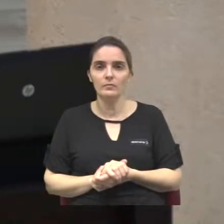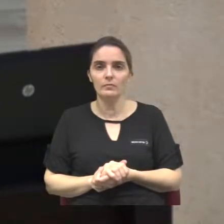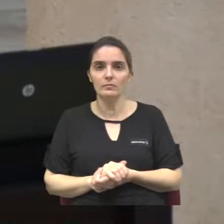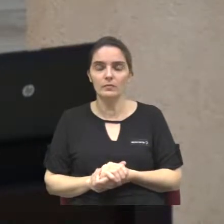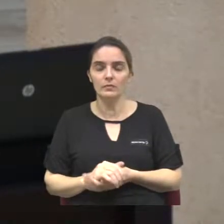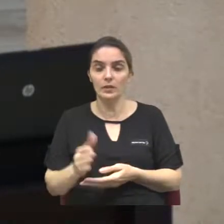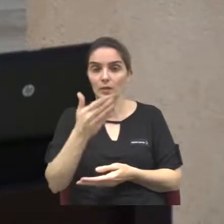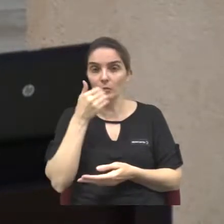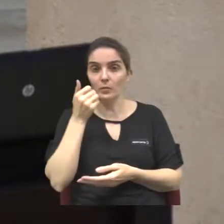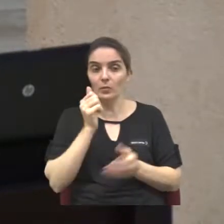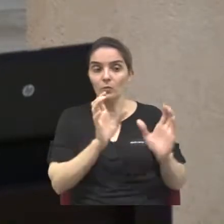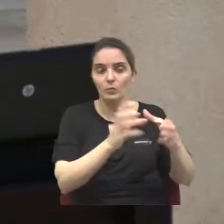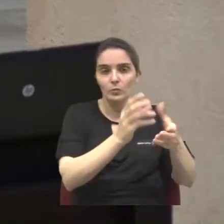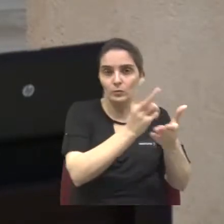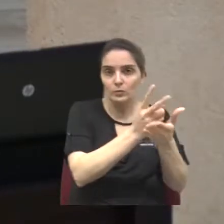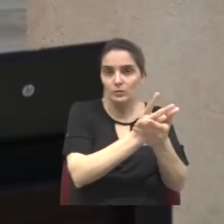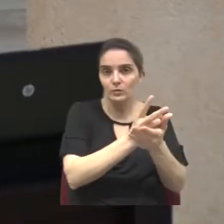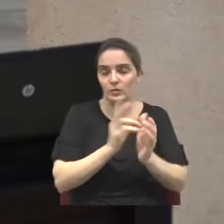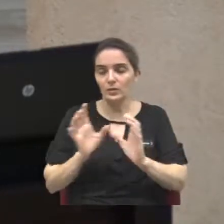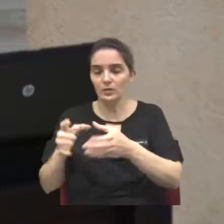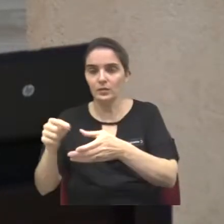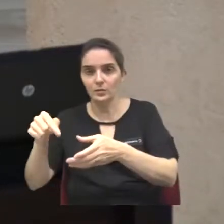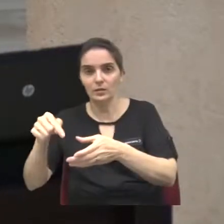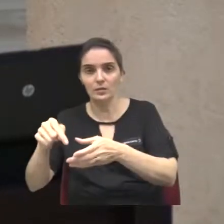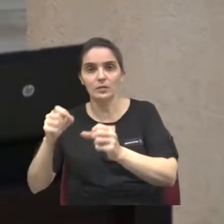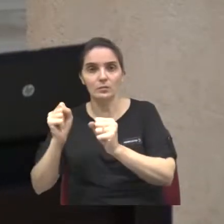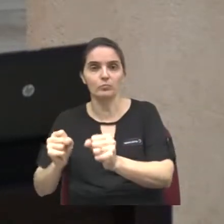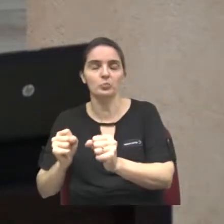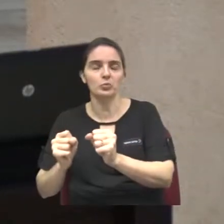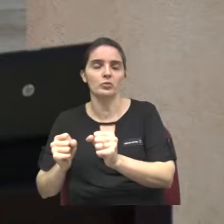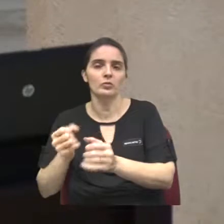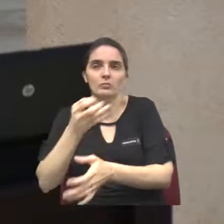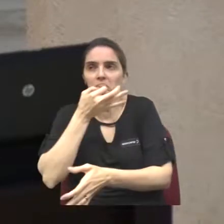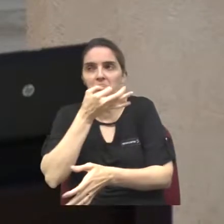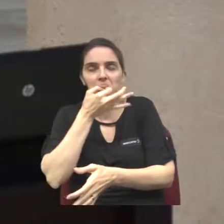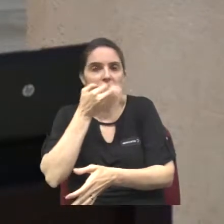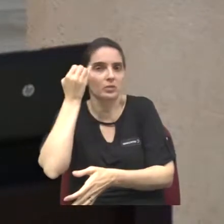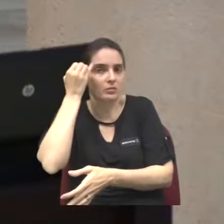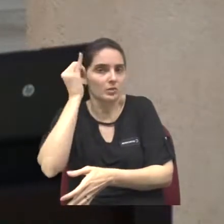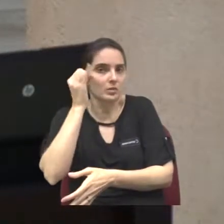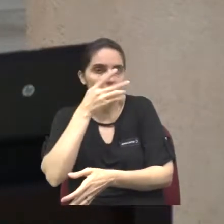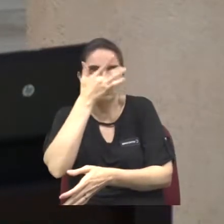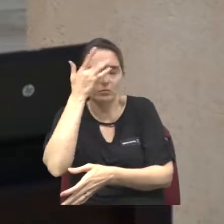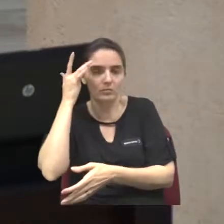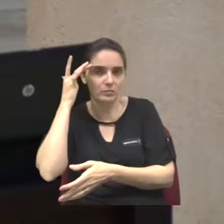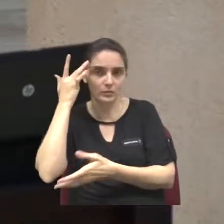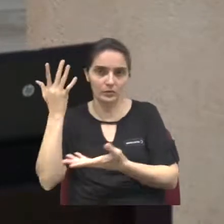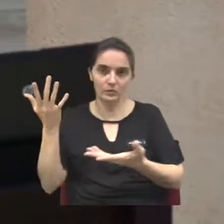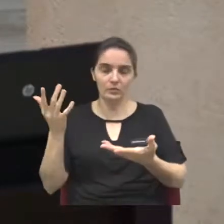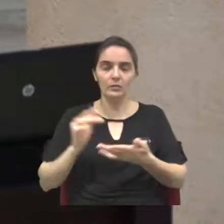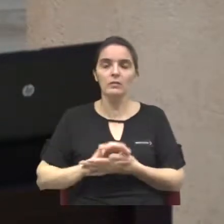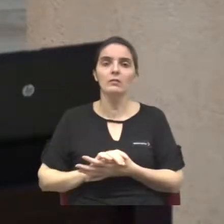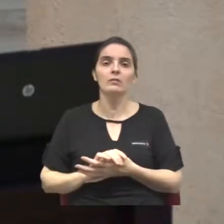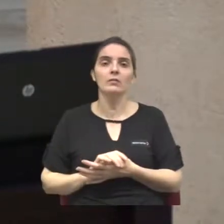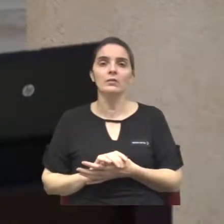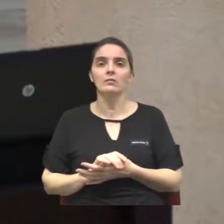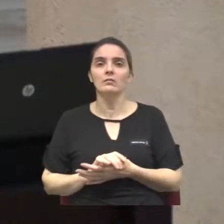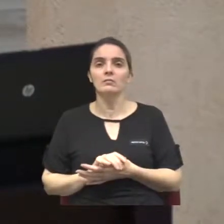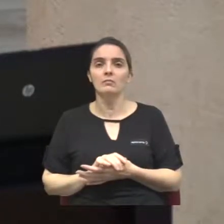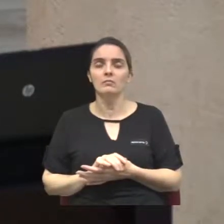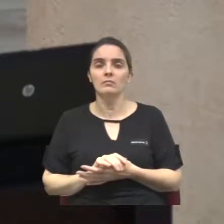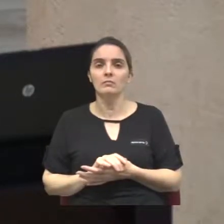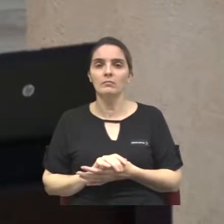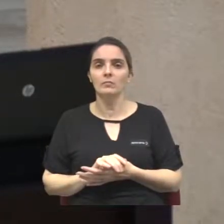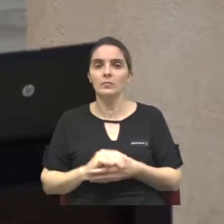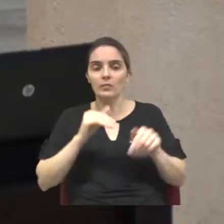pode reunir fora, ela pode propor, por exemplo, porque era a ideia das pessoas e propor a marcha em